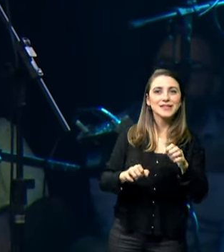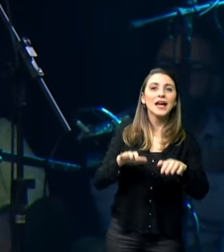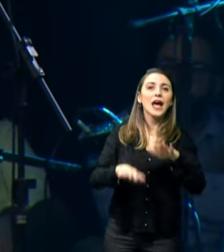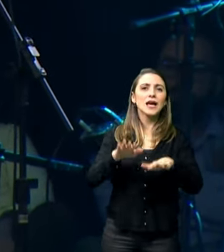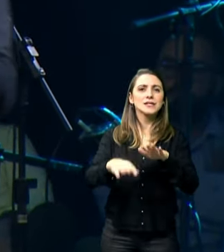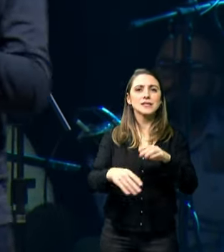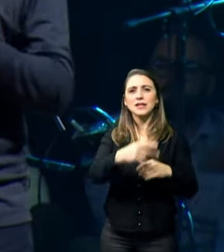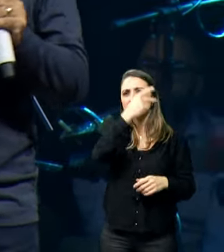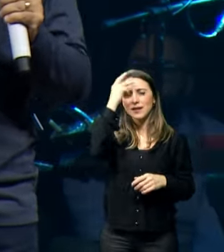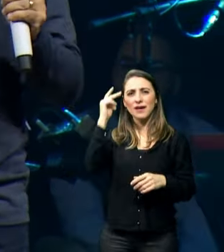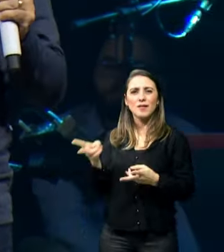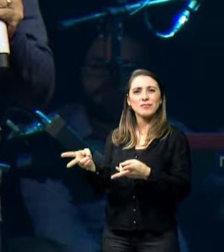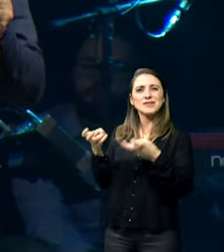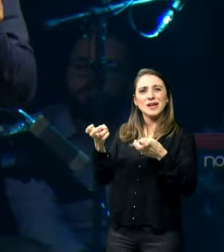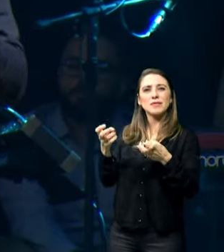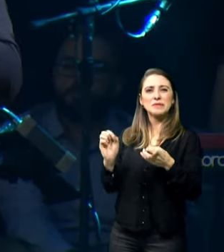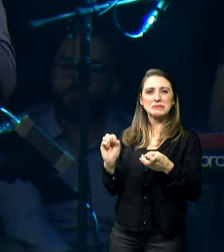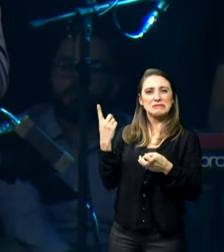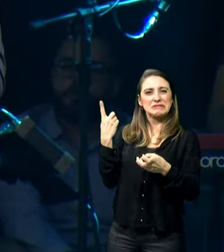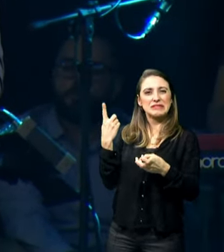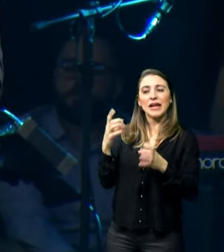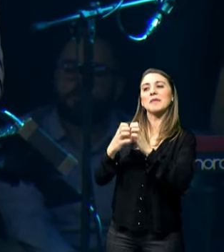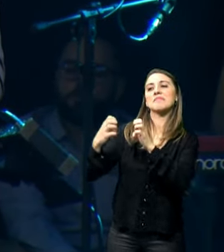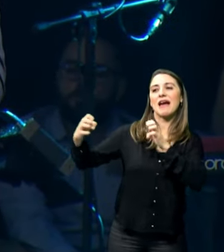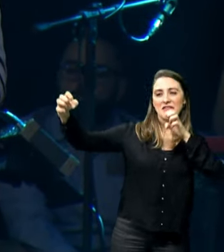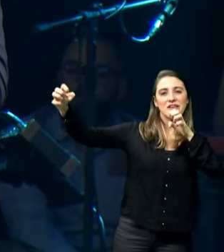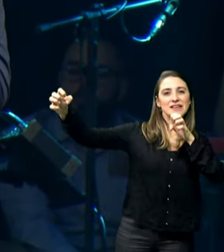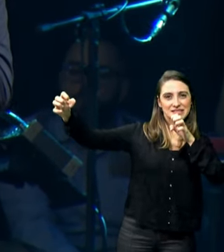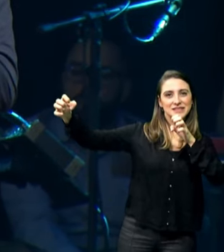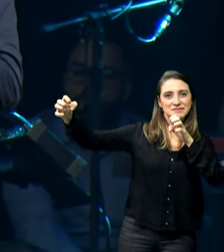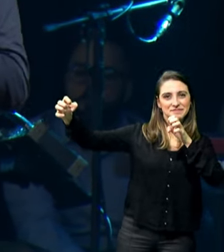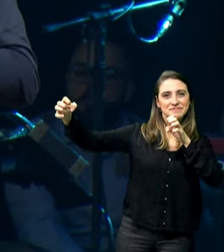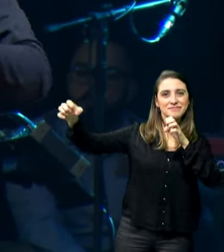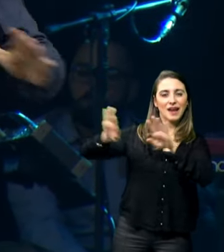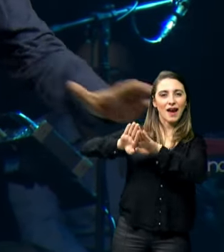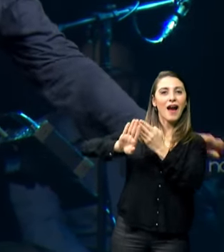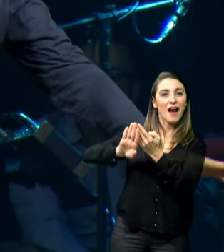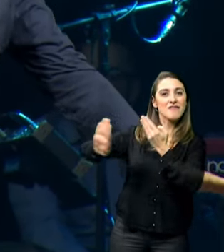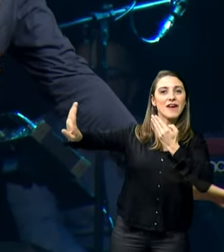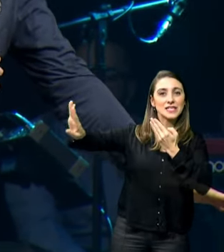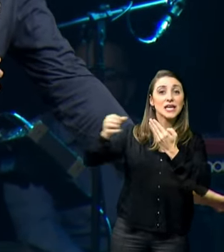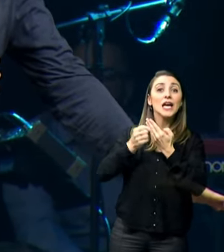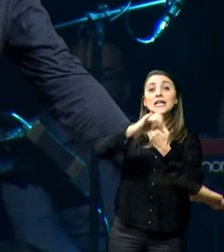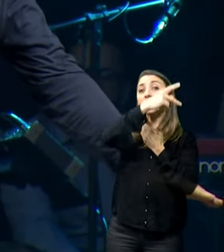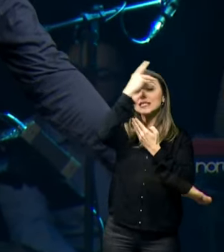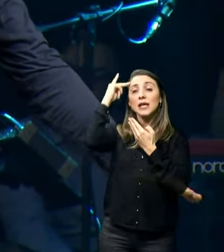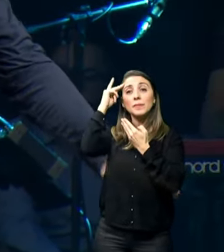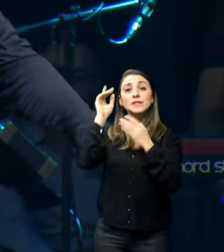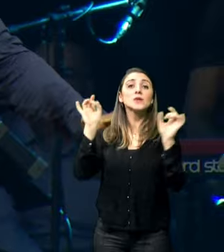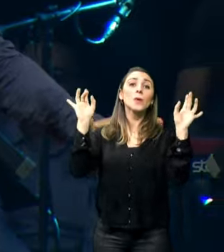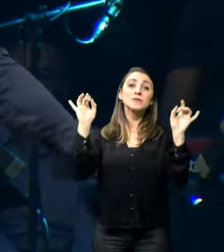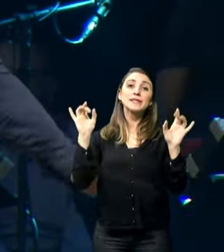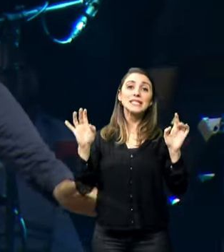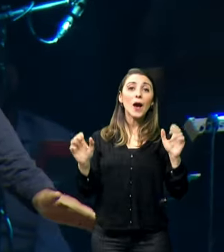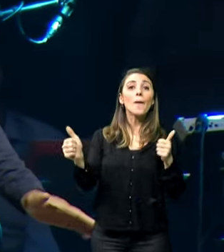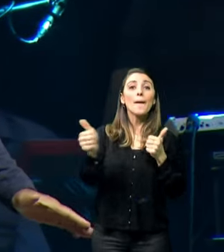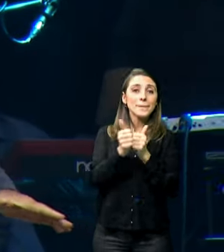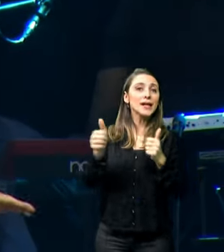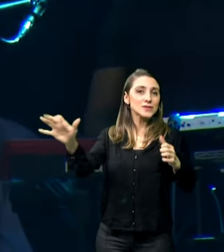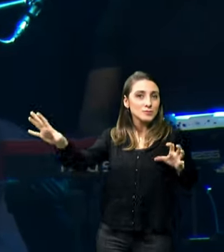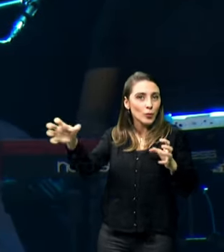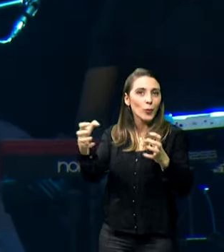pega outro, traz para perto. Não precisa ser mal educado. Não quero mais falar com você, você não é mais meu